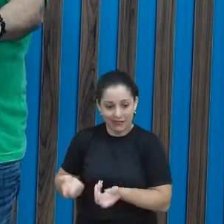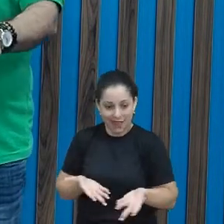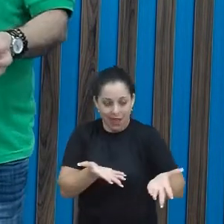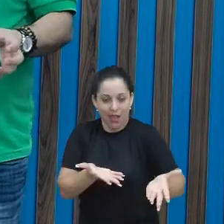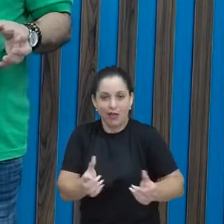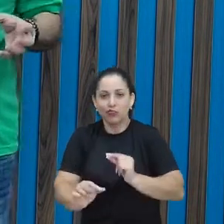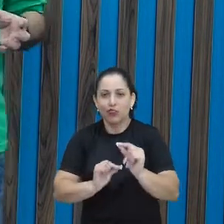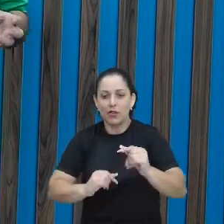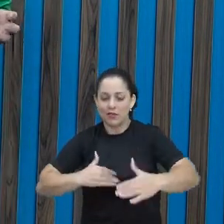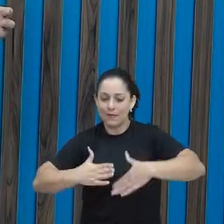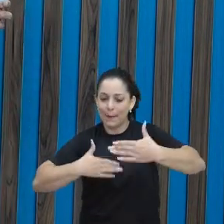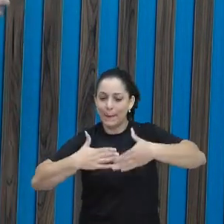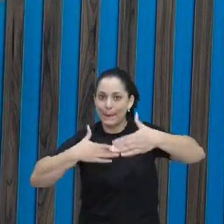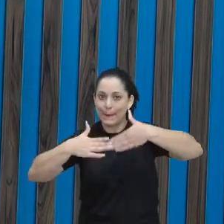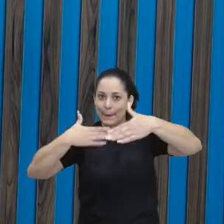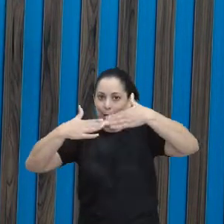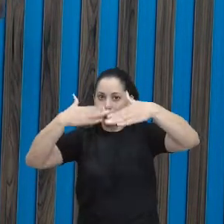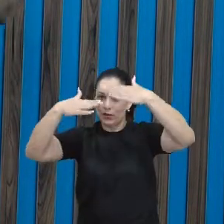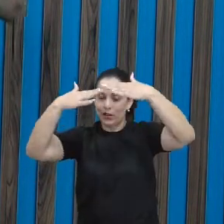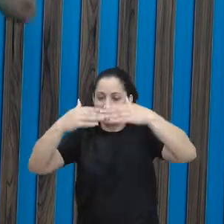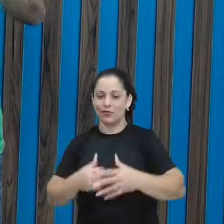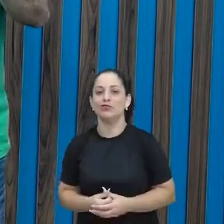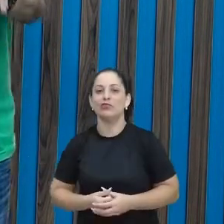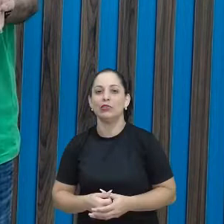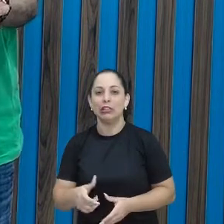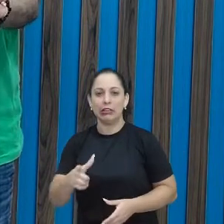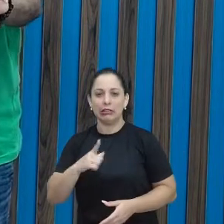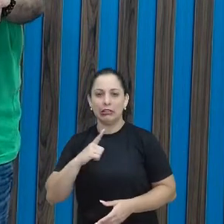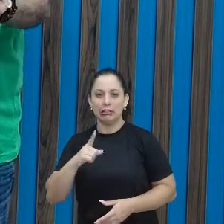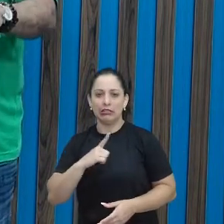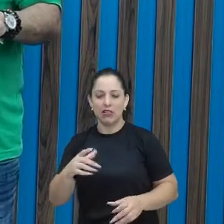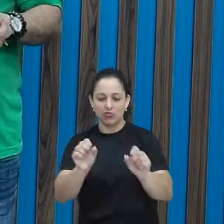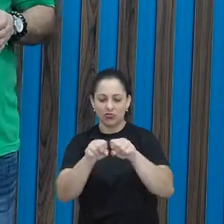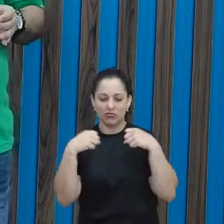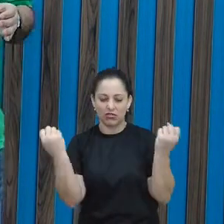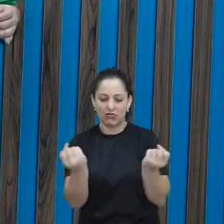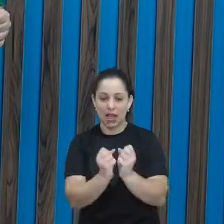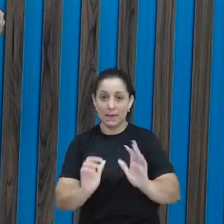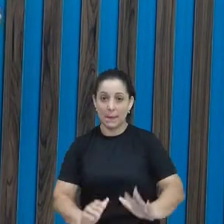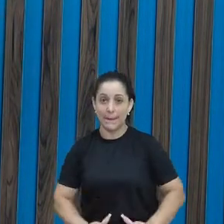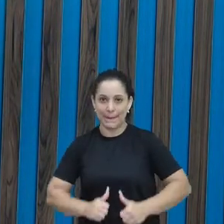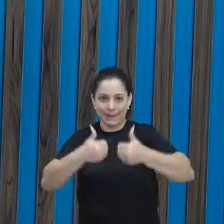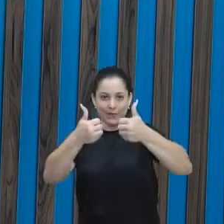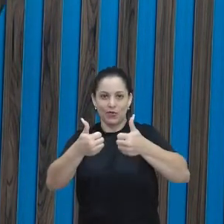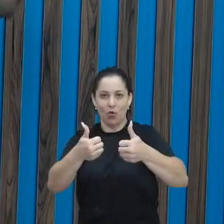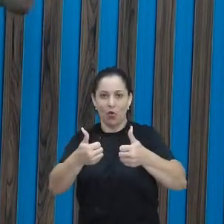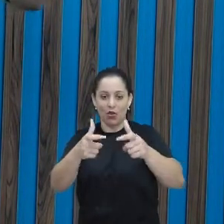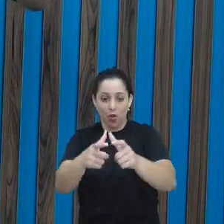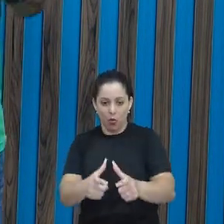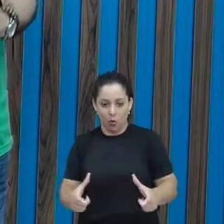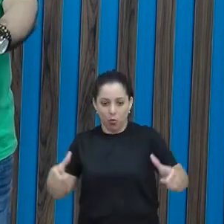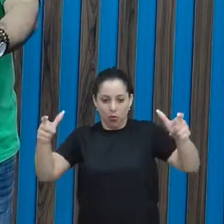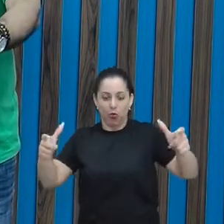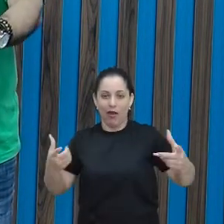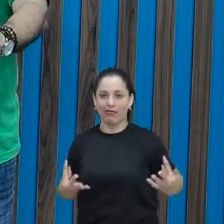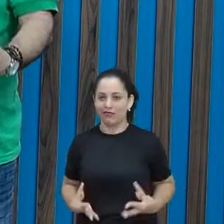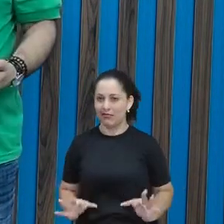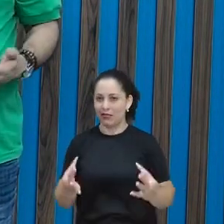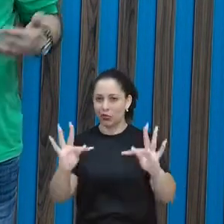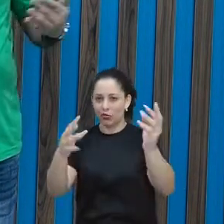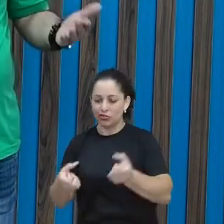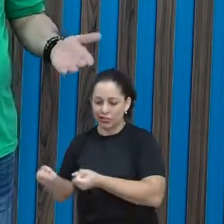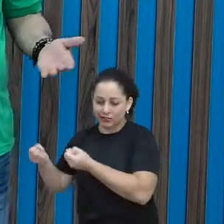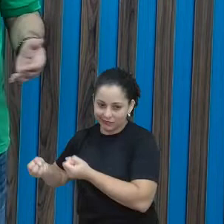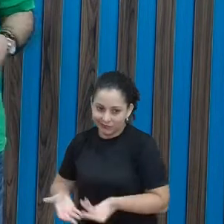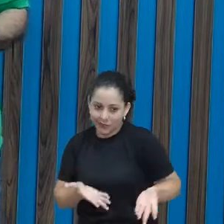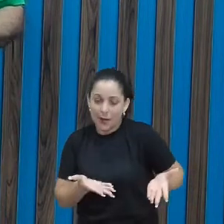progresso, estamos levando para vocês civilização, estamos levando para vocês avanços tecnológicos.